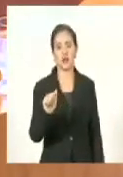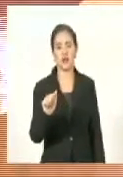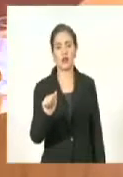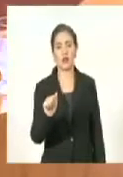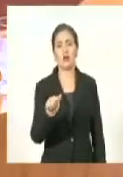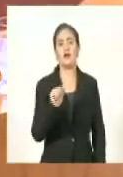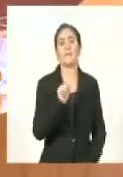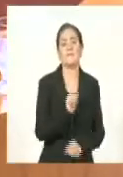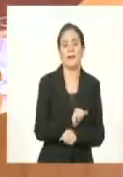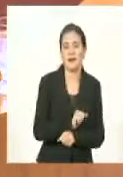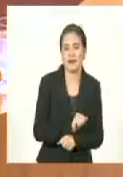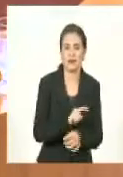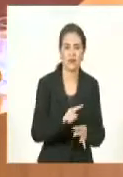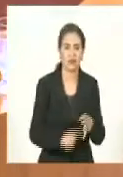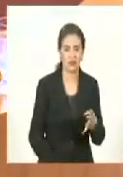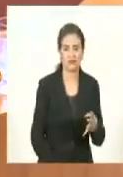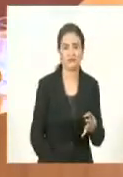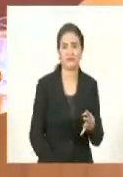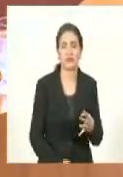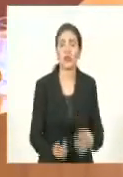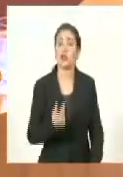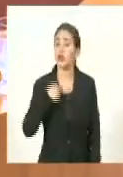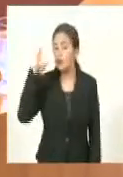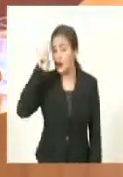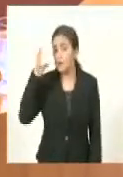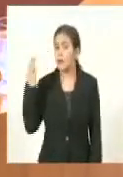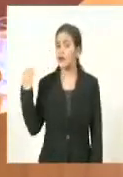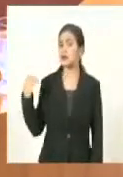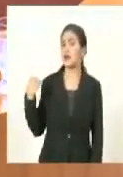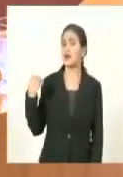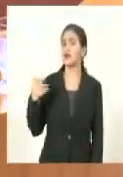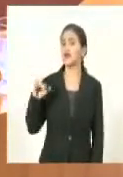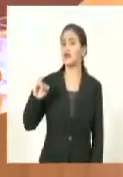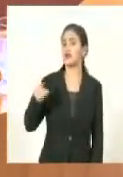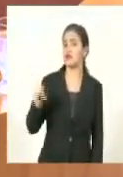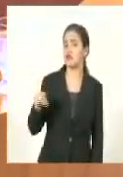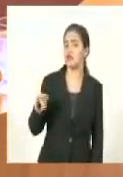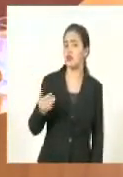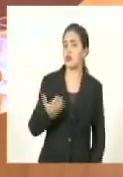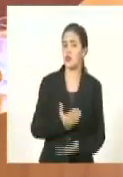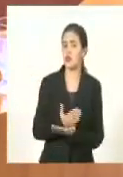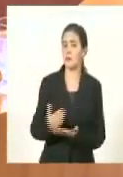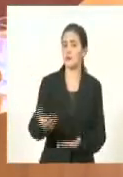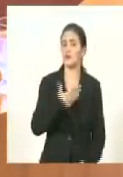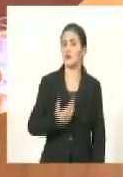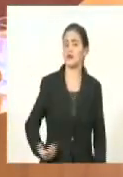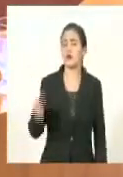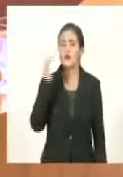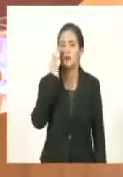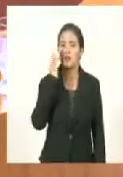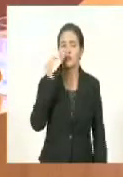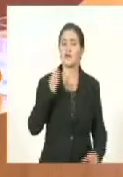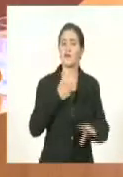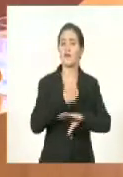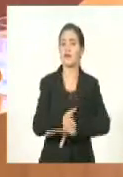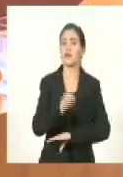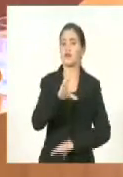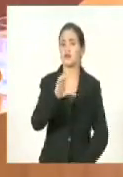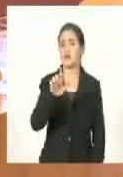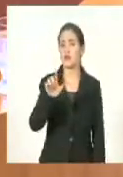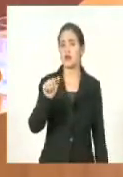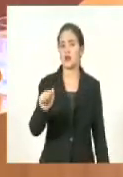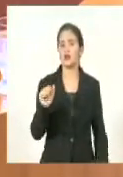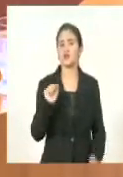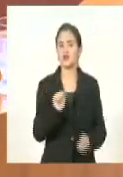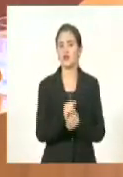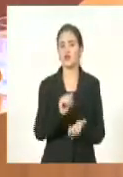Dino, ele fez uma visita ao CLA, junto com alguns deputados, junto com secretários de governo.